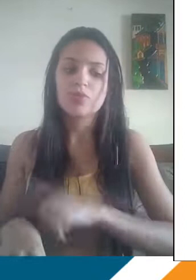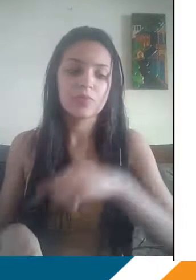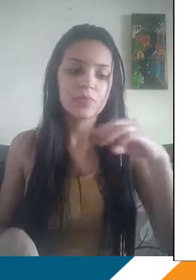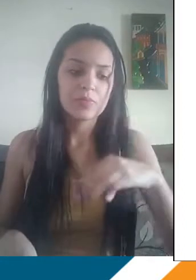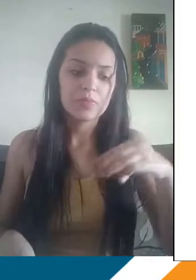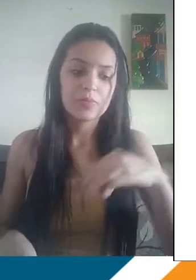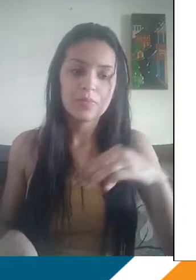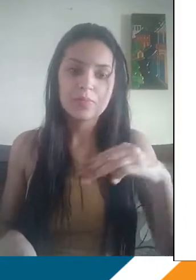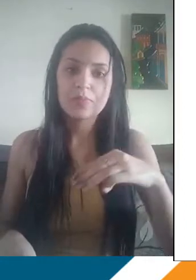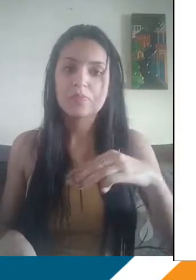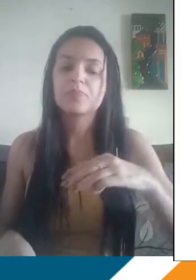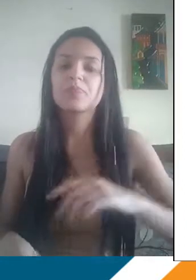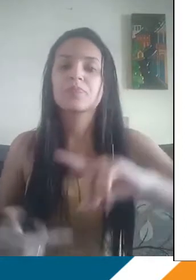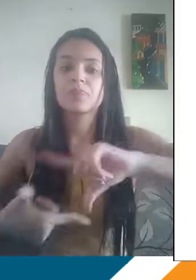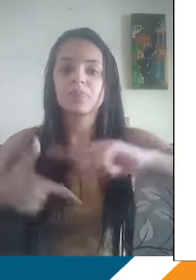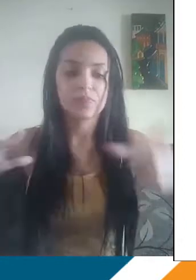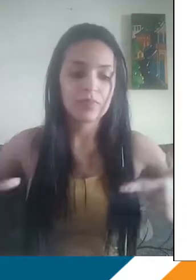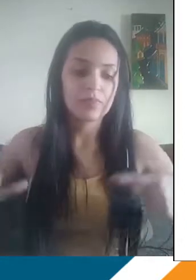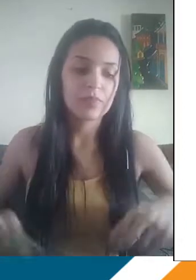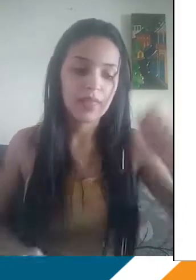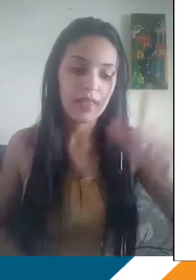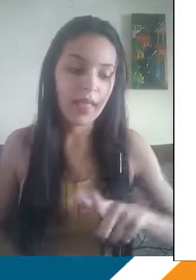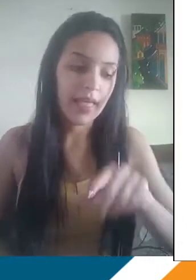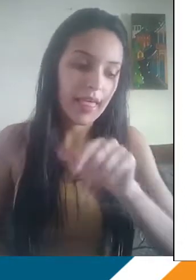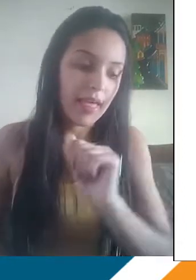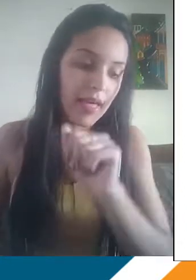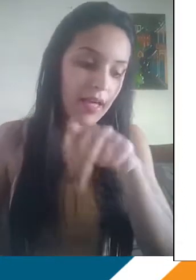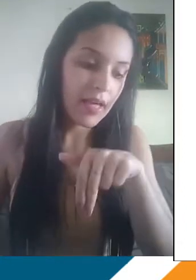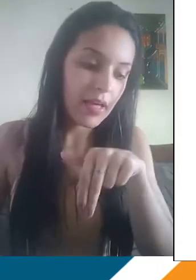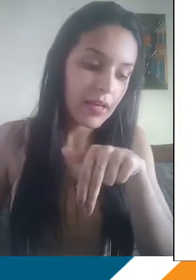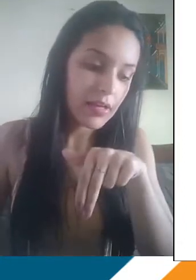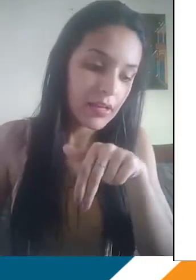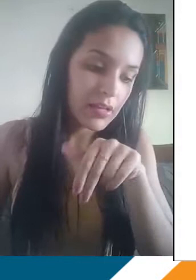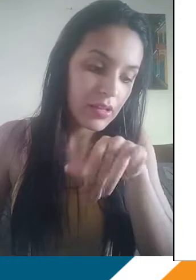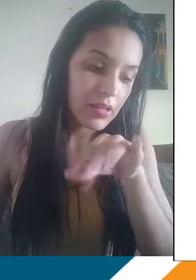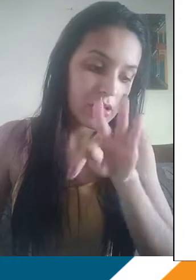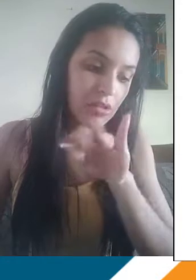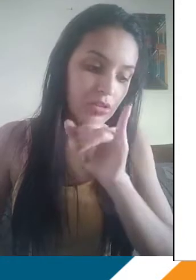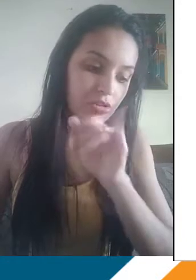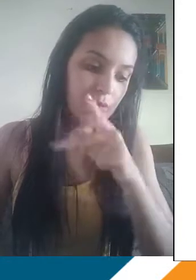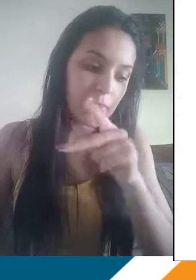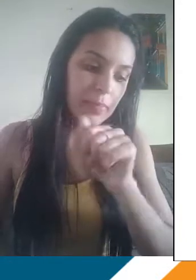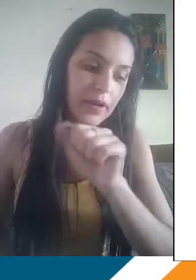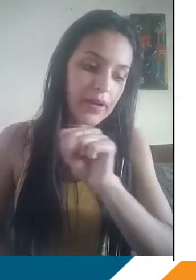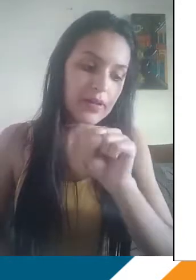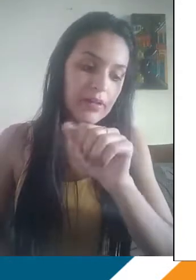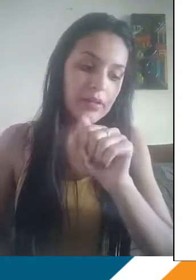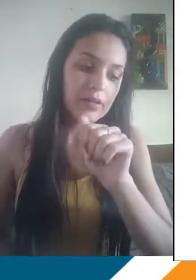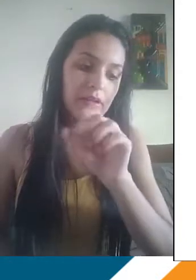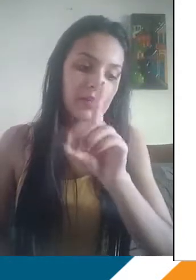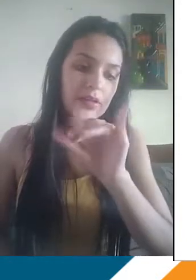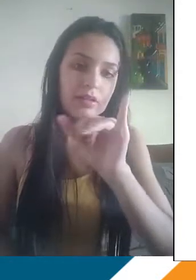características foram manifestadas através da utilização da concisão poema minuto poema